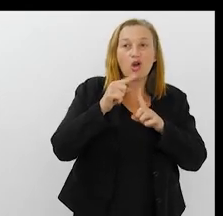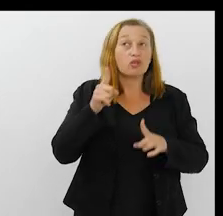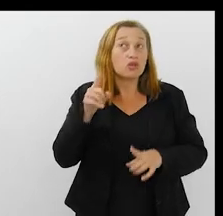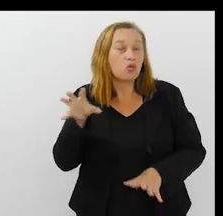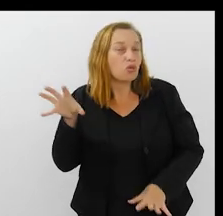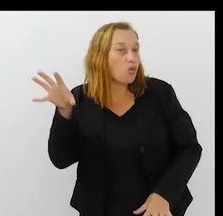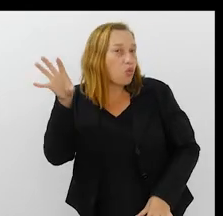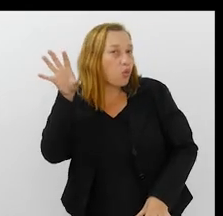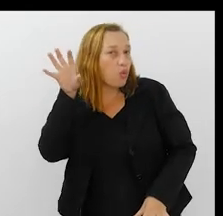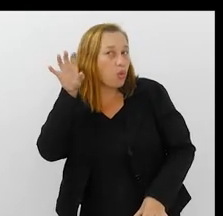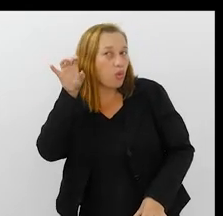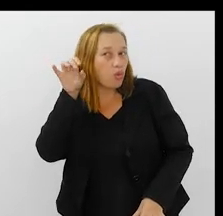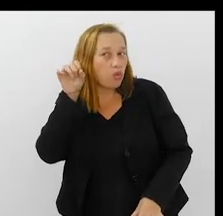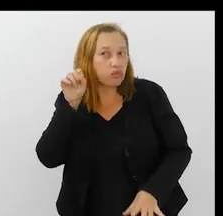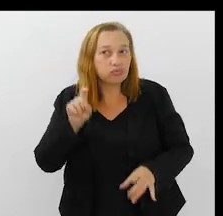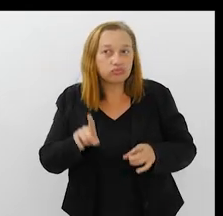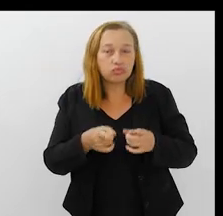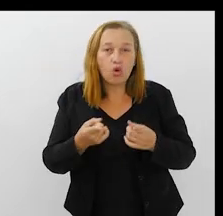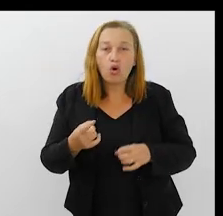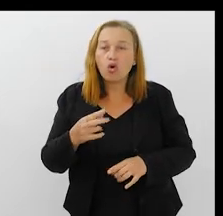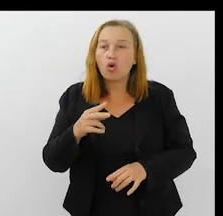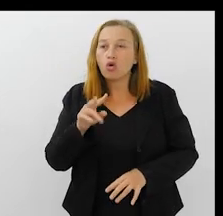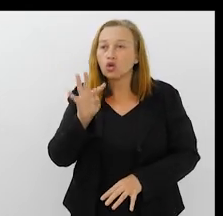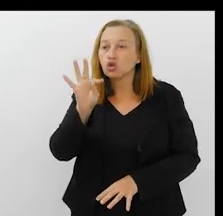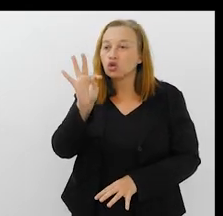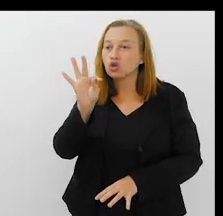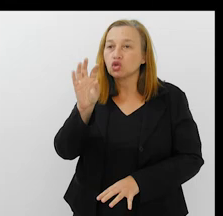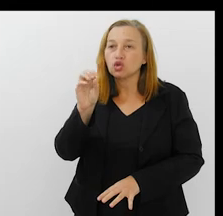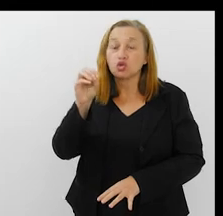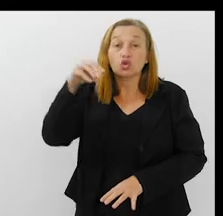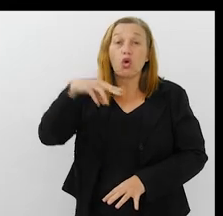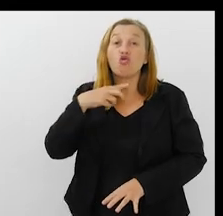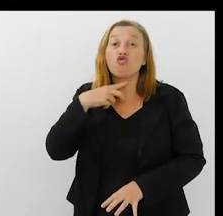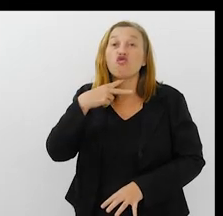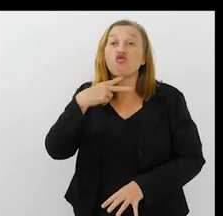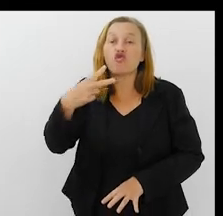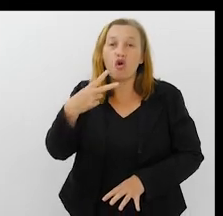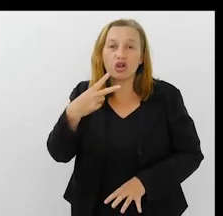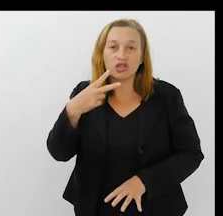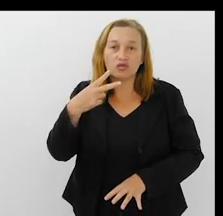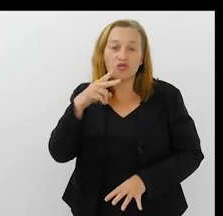quando ouve músicas em tons maiores, né, que são